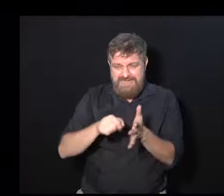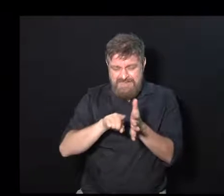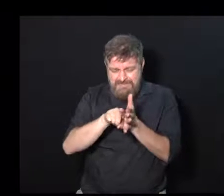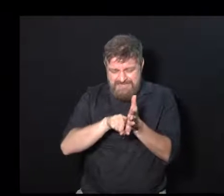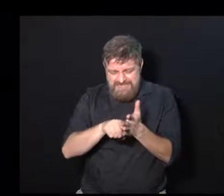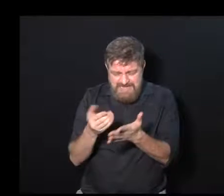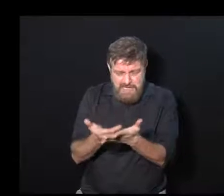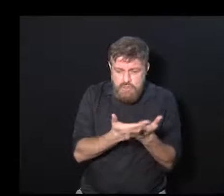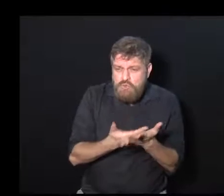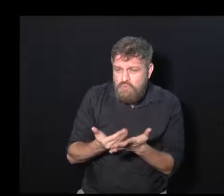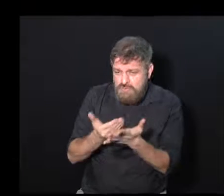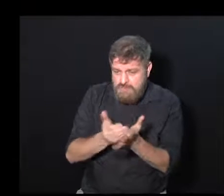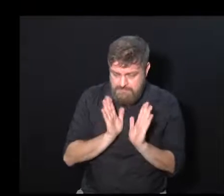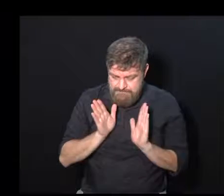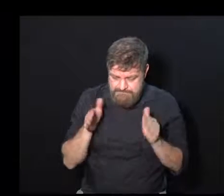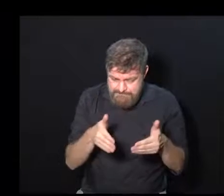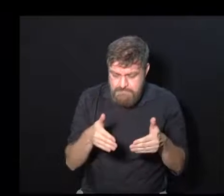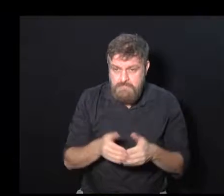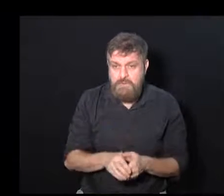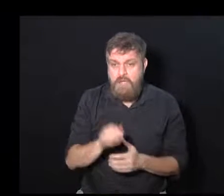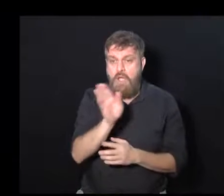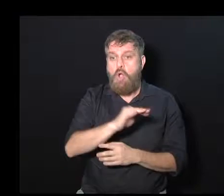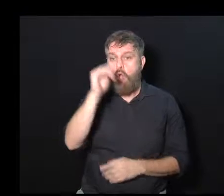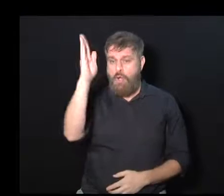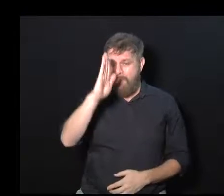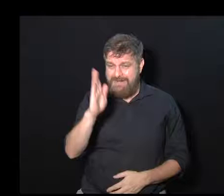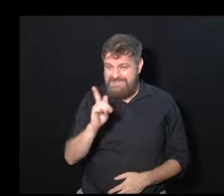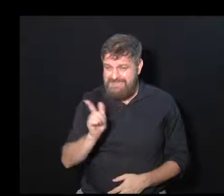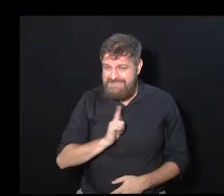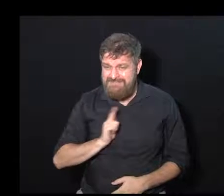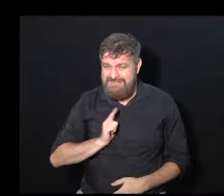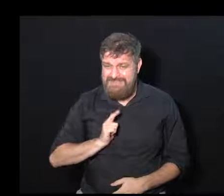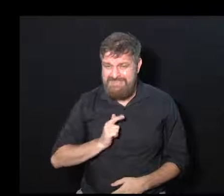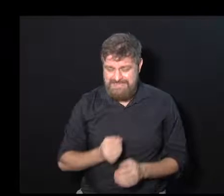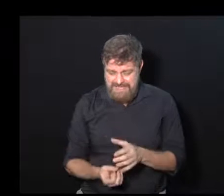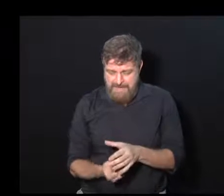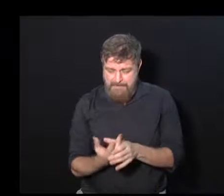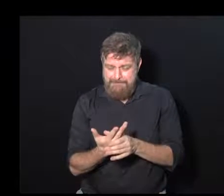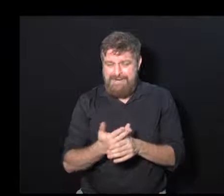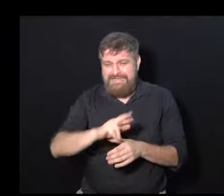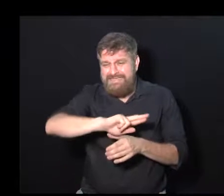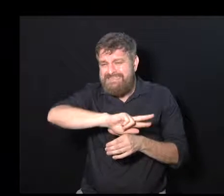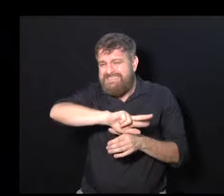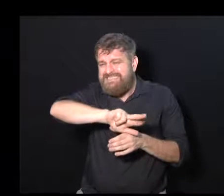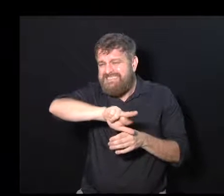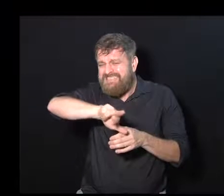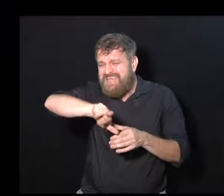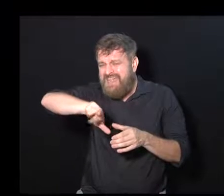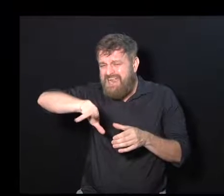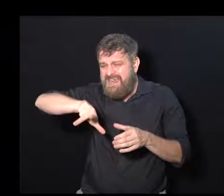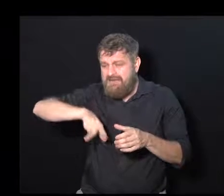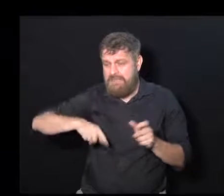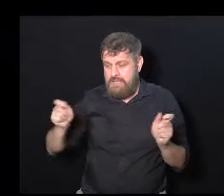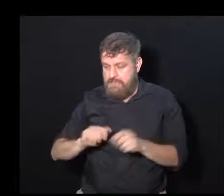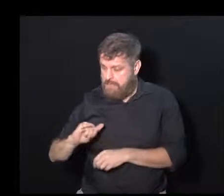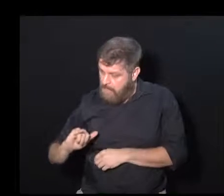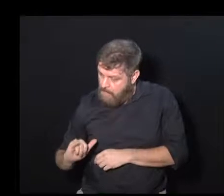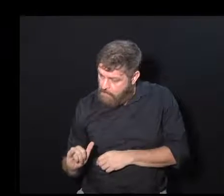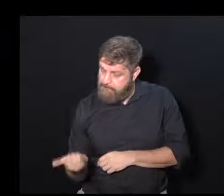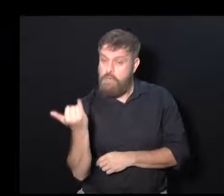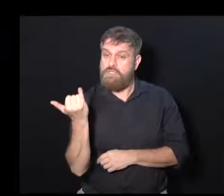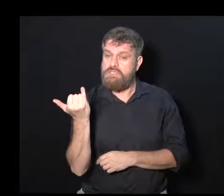medicinais? Então, o Brasil ele tem uma grande biodiversidade. Então, é uma fonte de